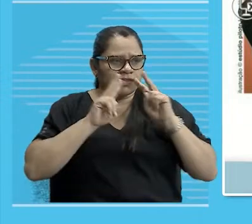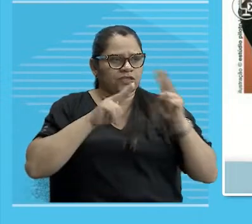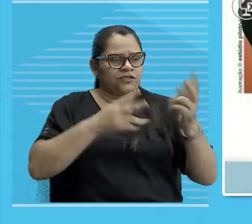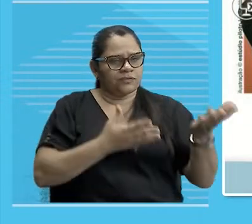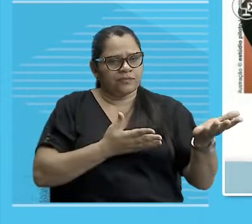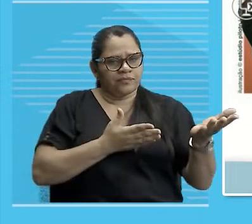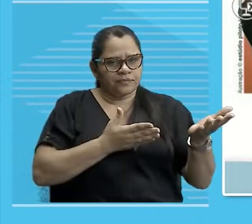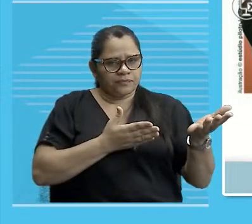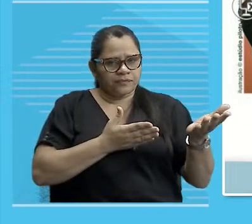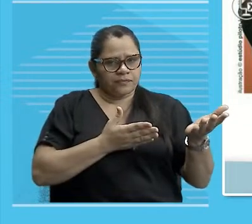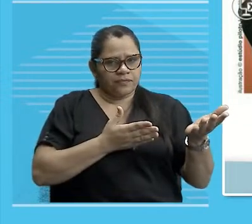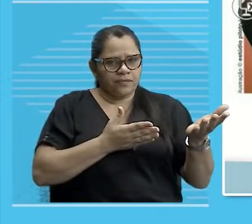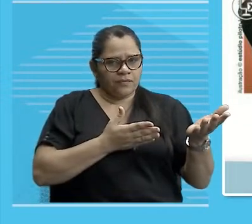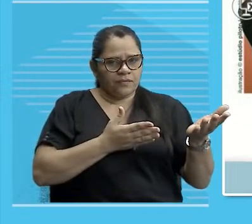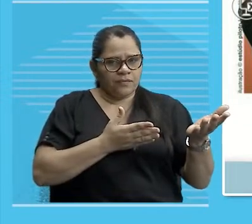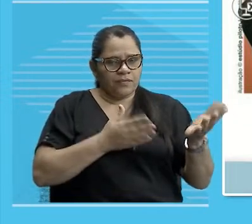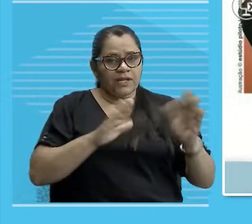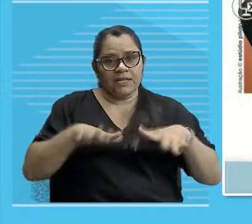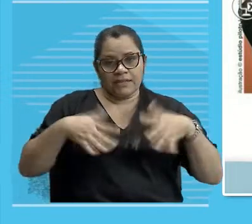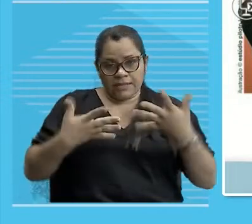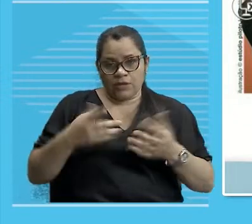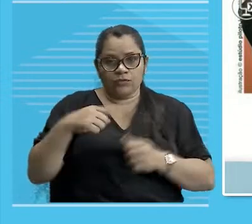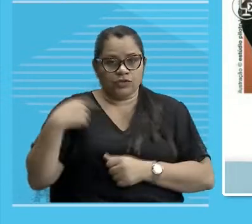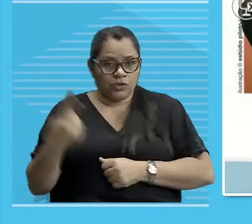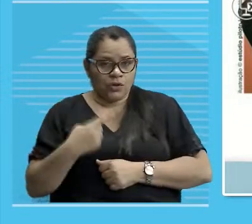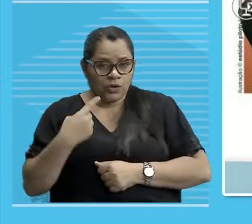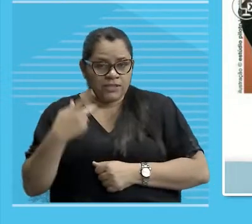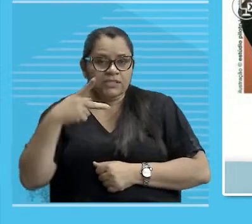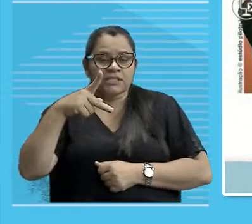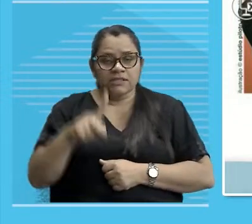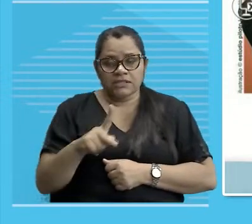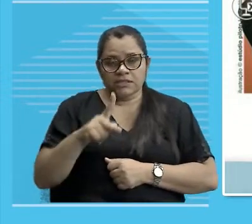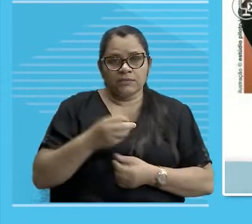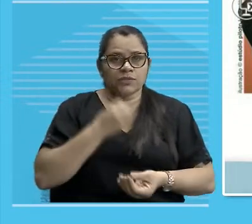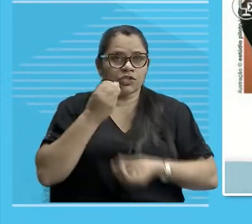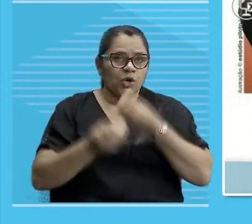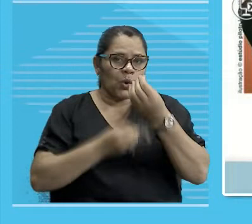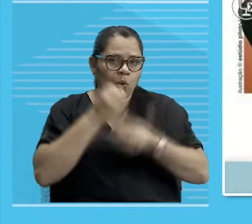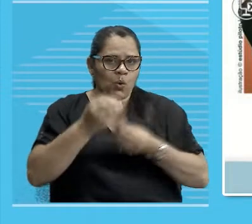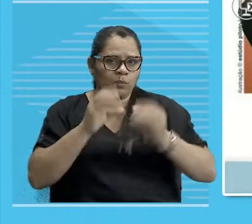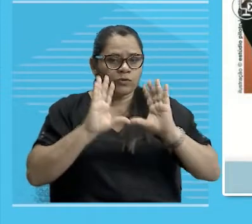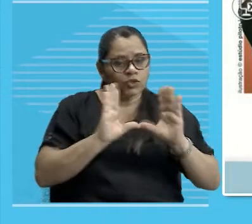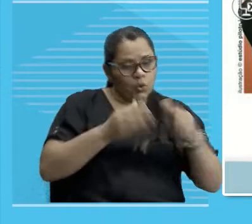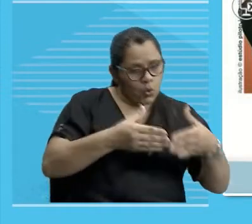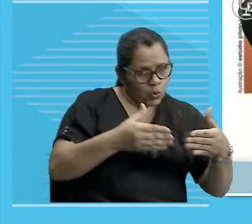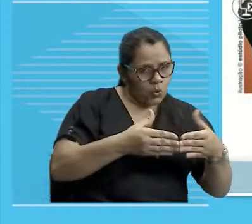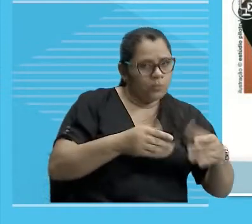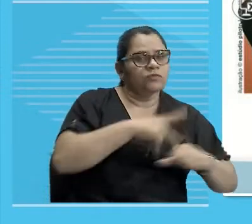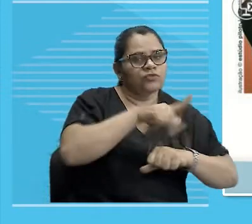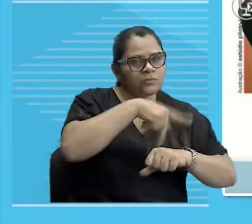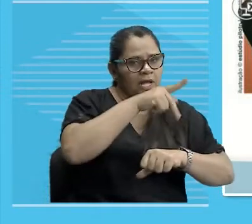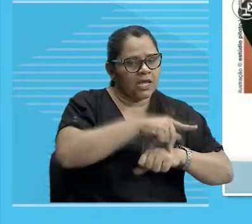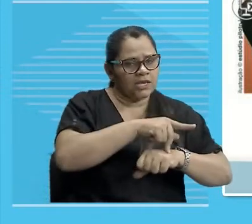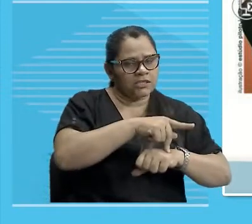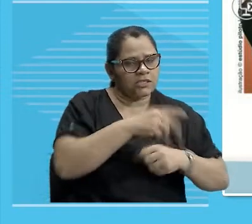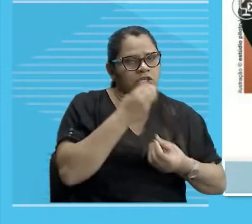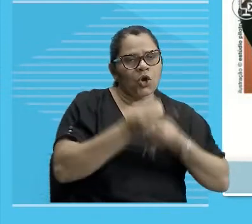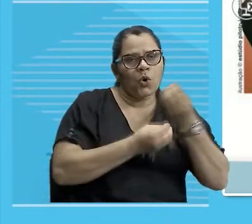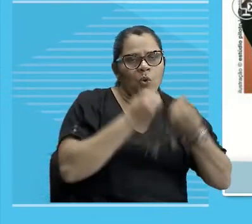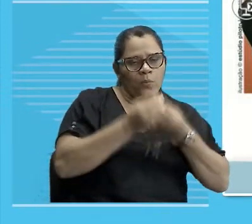assim, nós estamos, portanto, no grupo de países